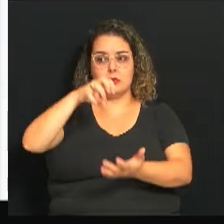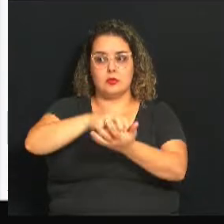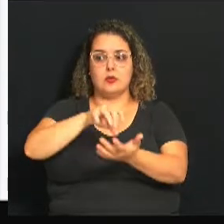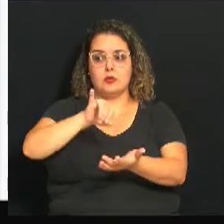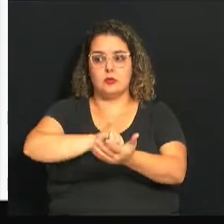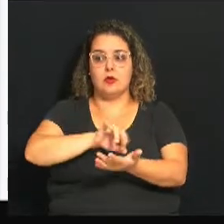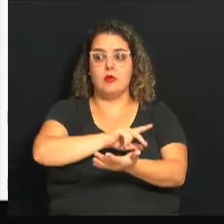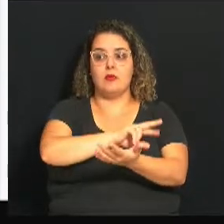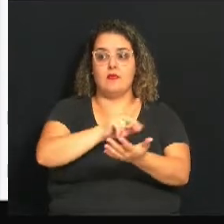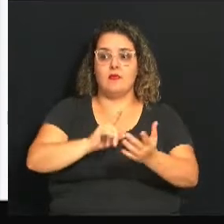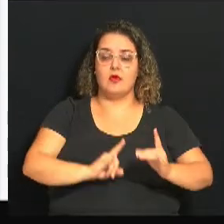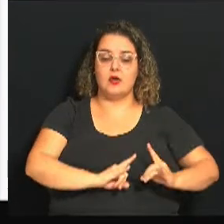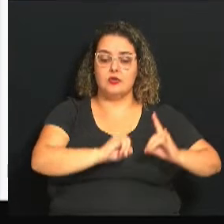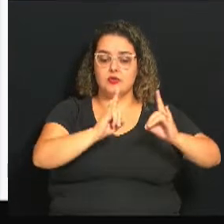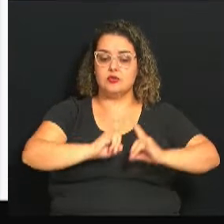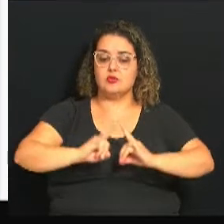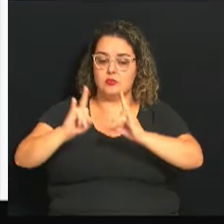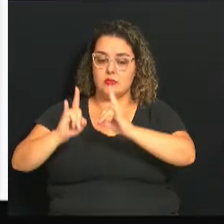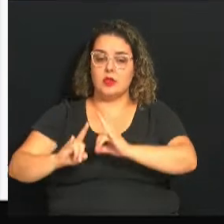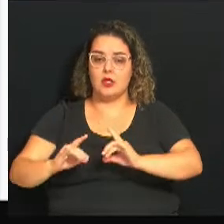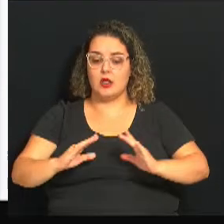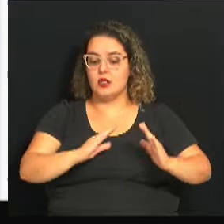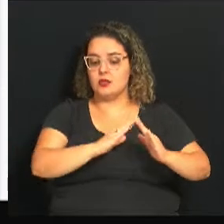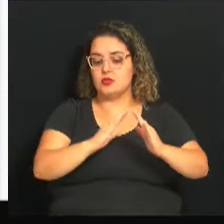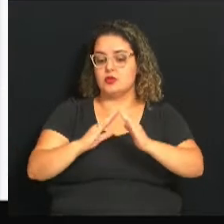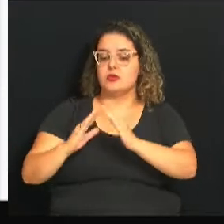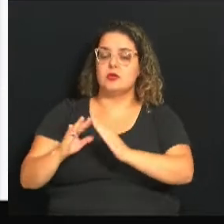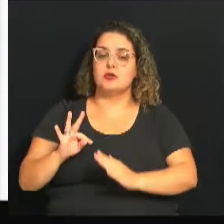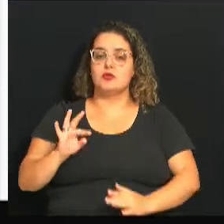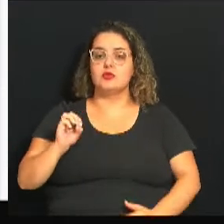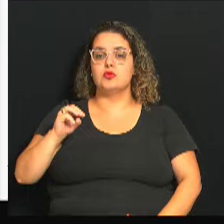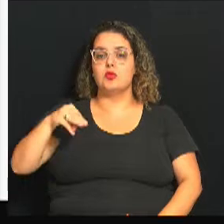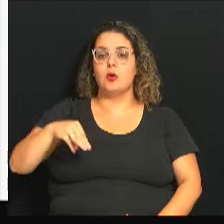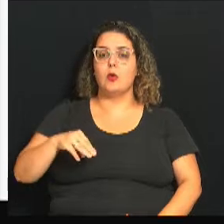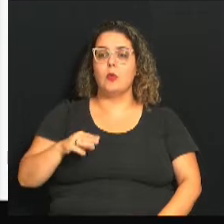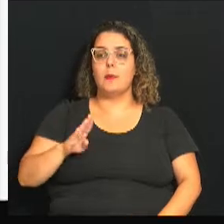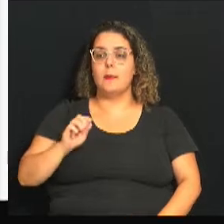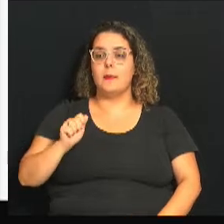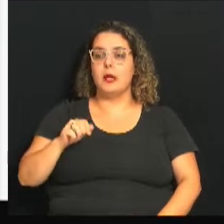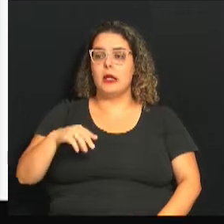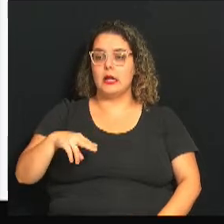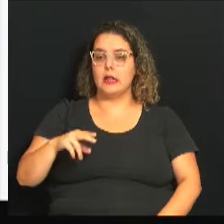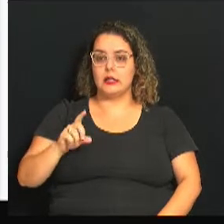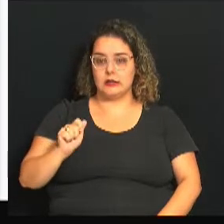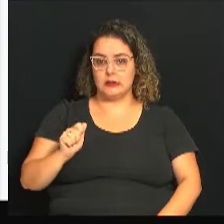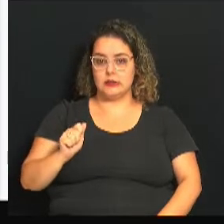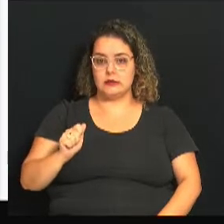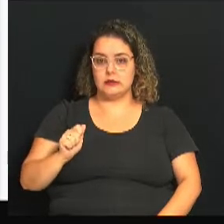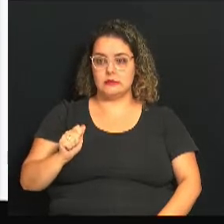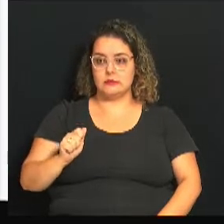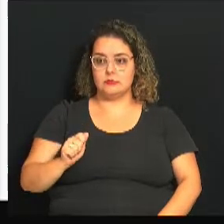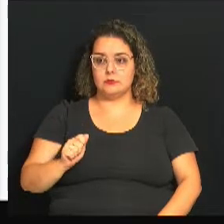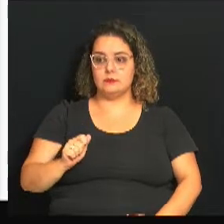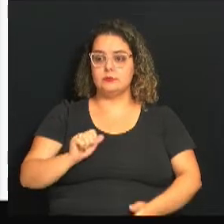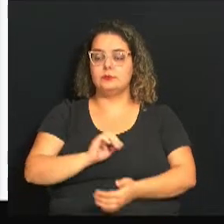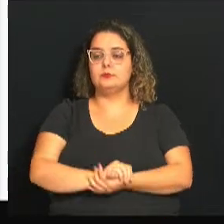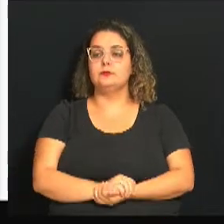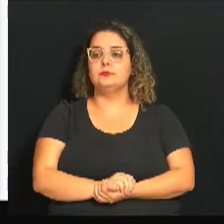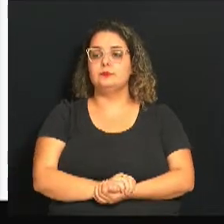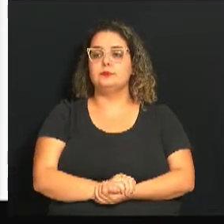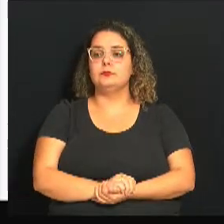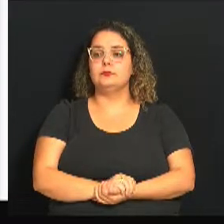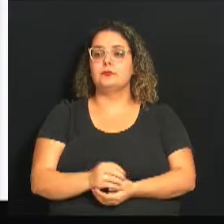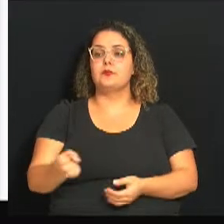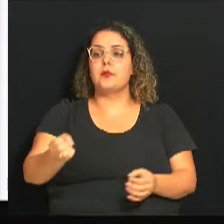prédios tombados, né, e que trazendo também ciência, tecnologia e inovação. Então, possibilitando a questão de